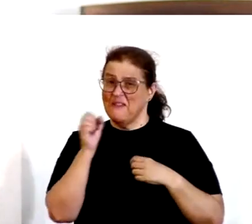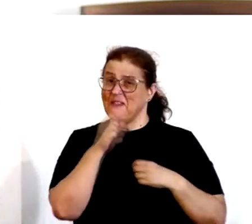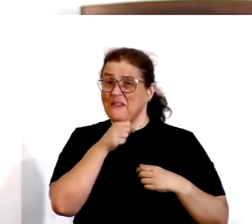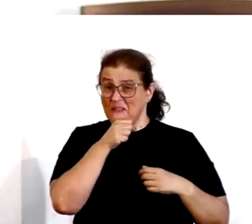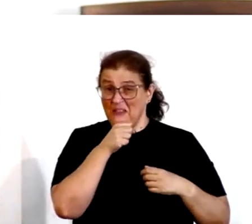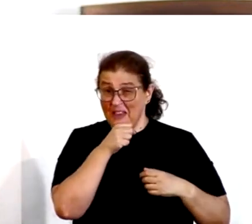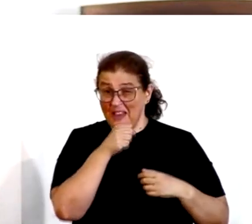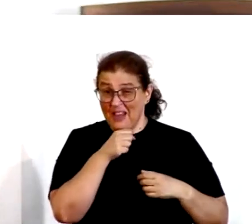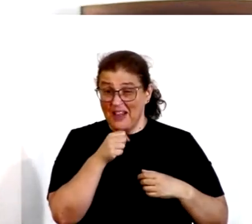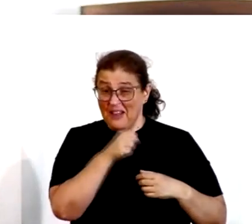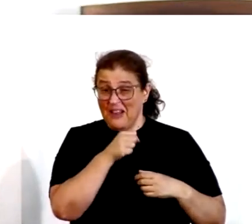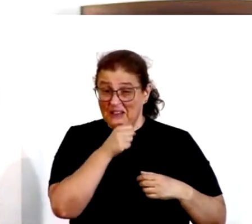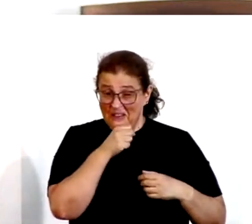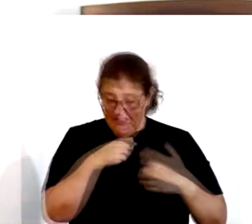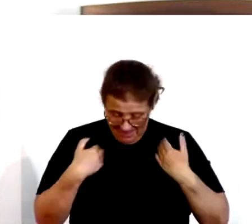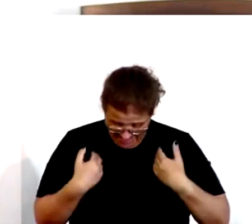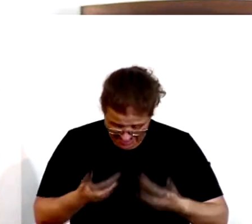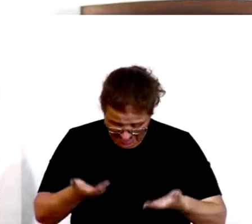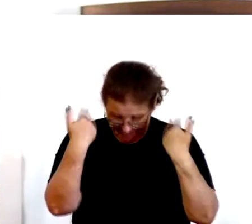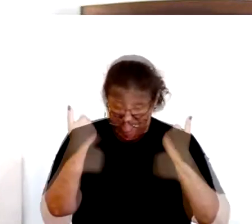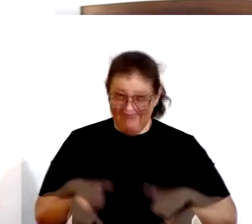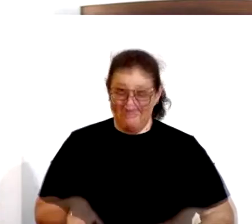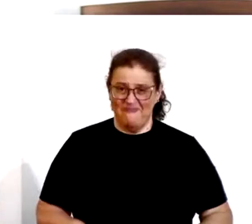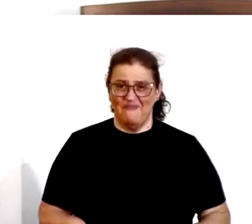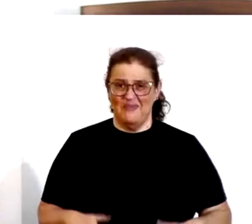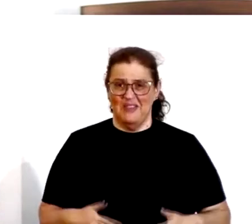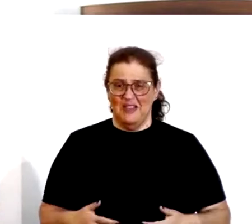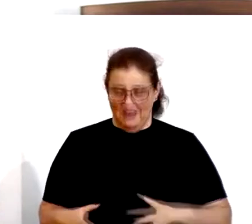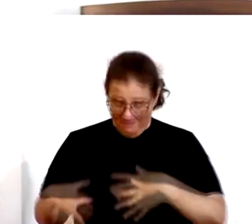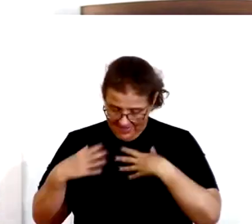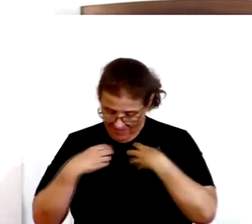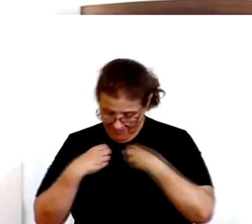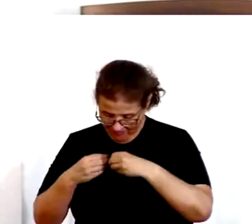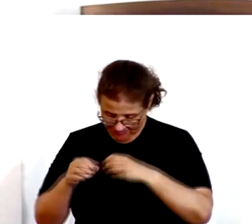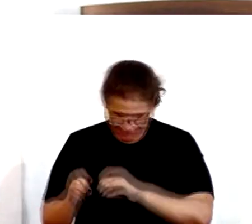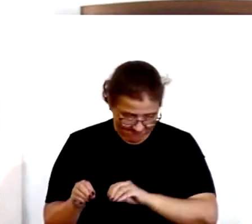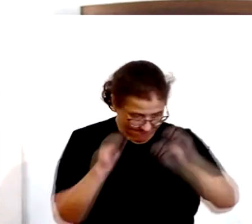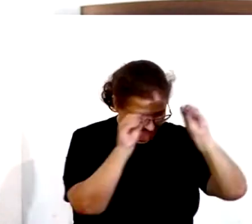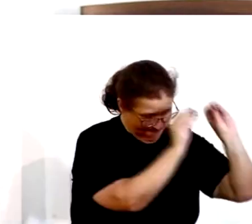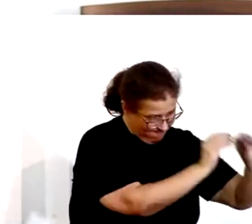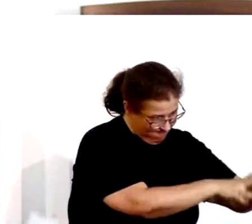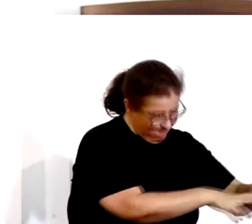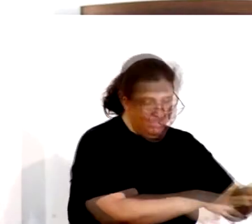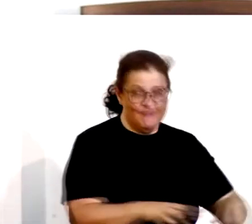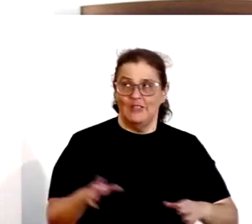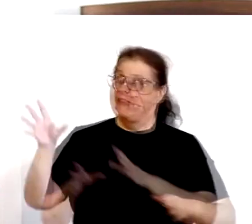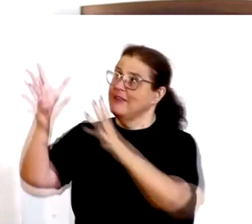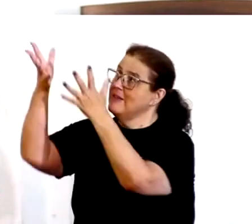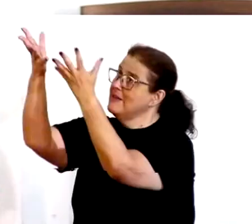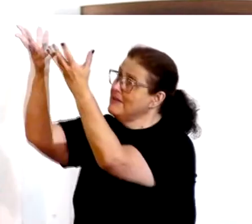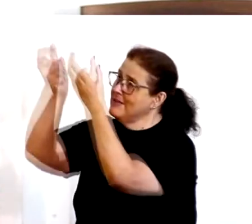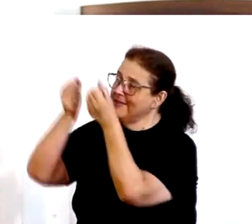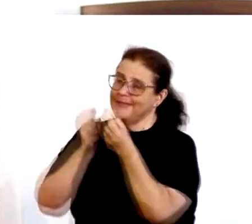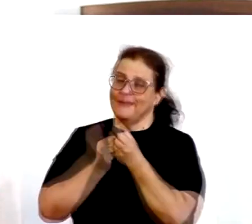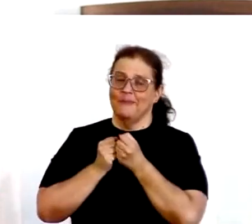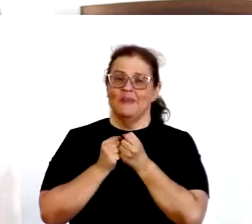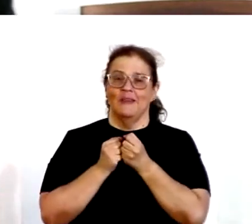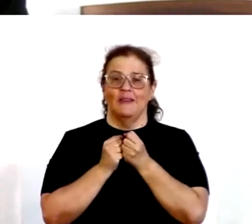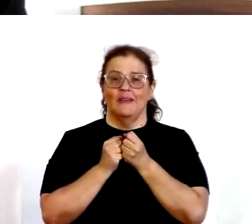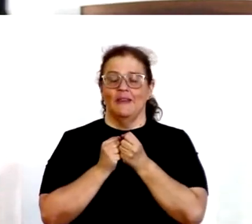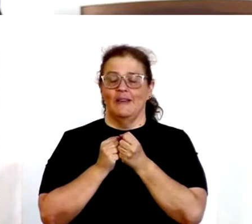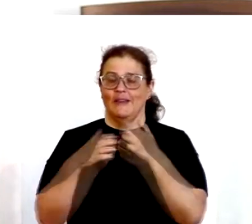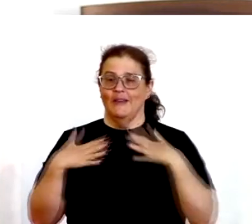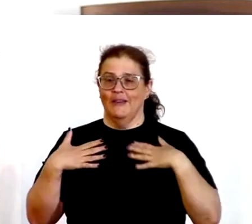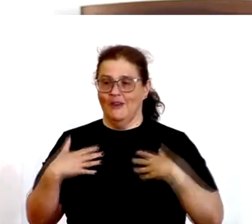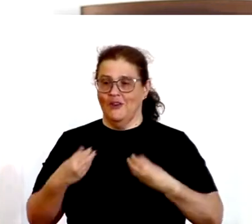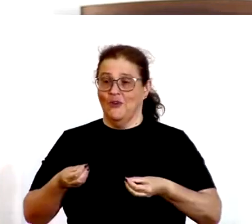agora desse novo homem que se refaz em pleno conhecimento de Deus. Então nós